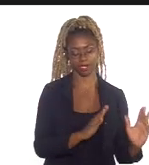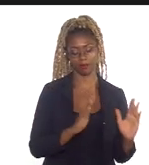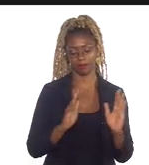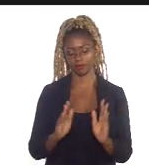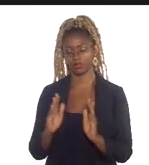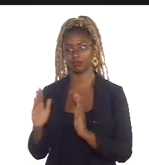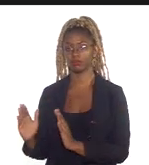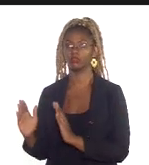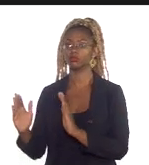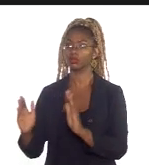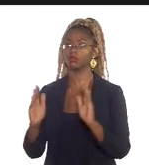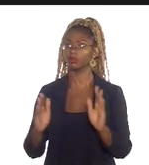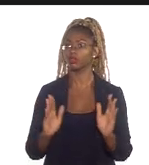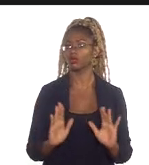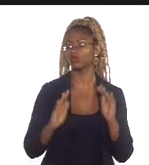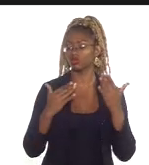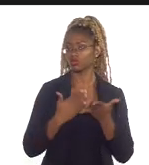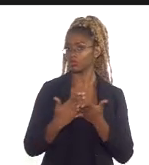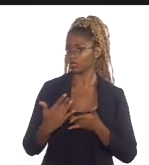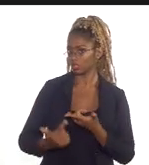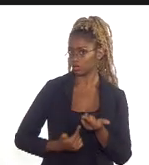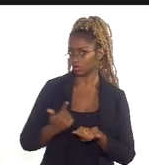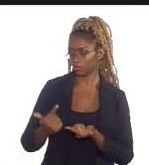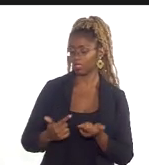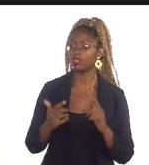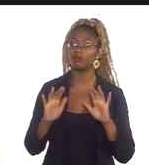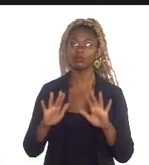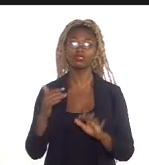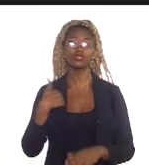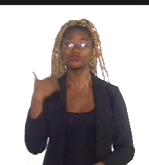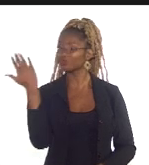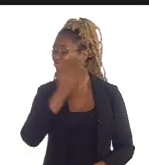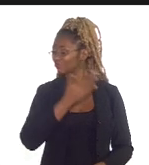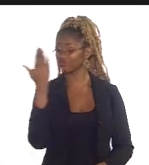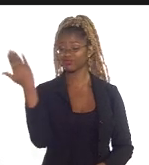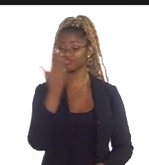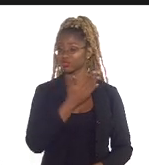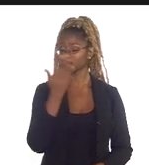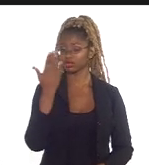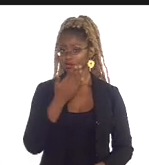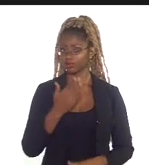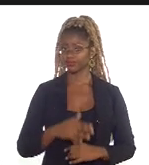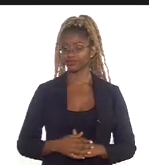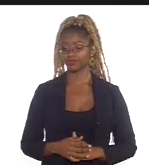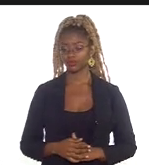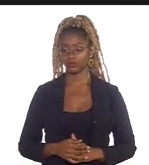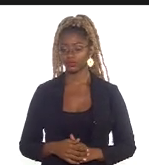de execução. Eu não consigo enxergar que